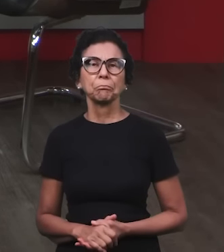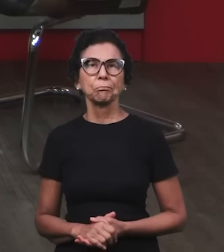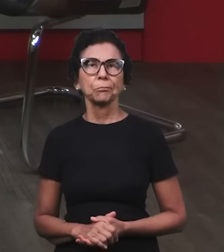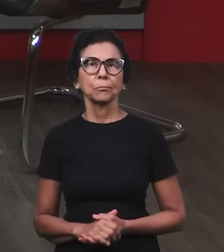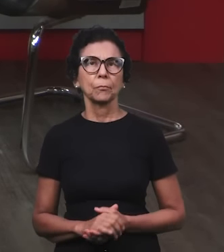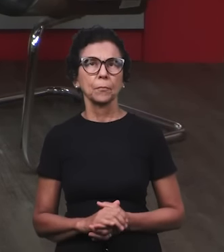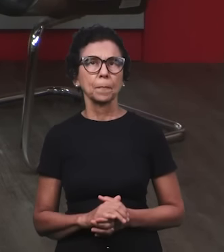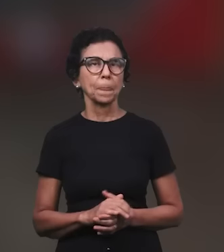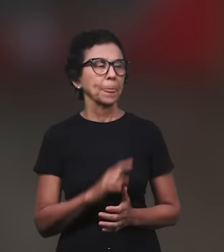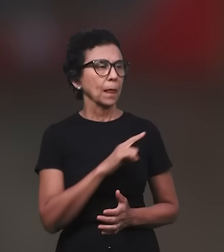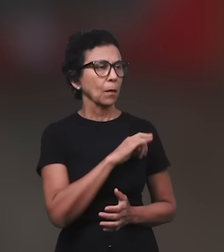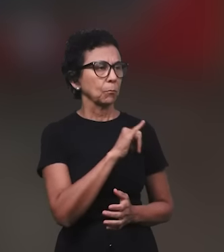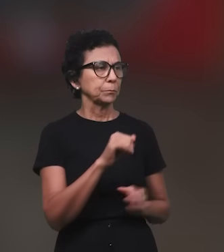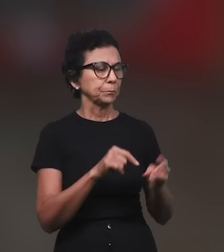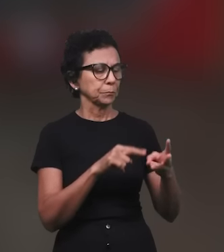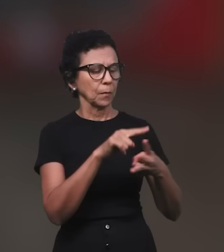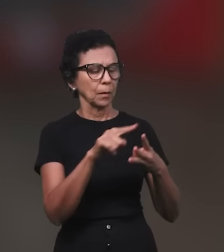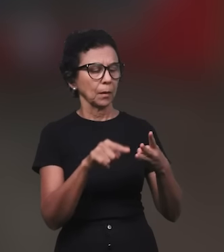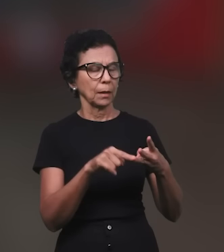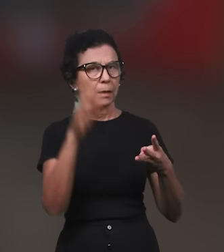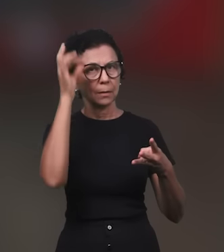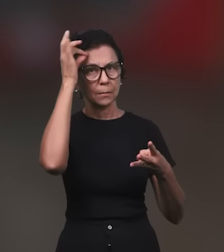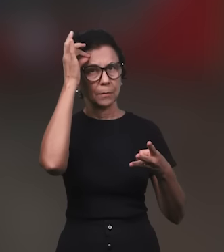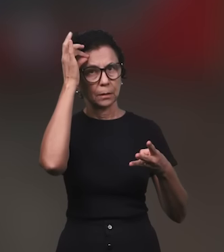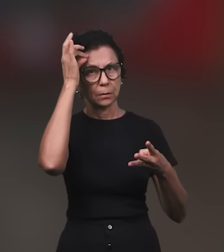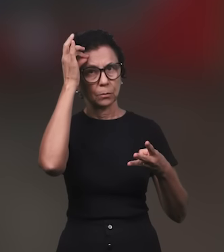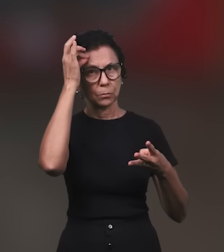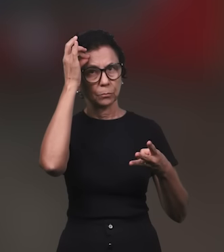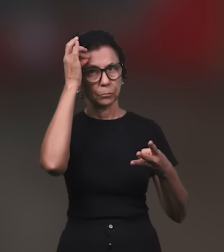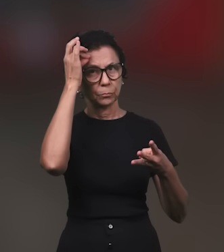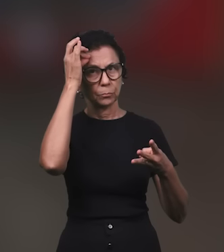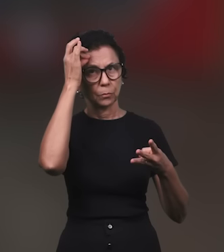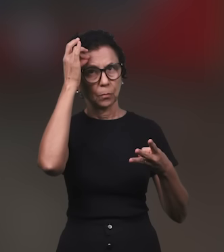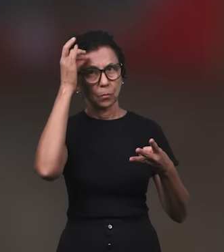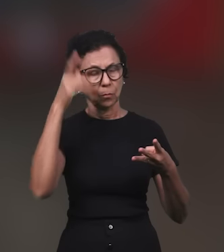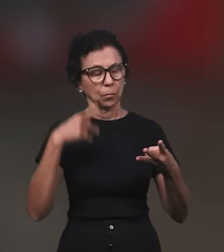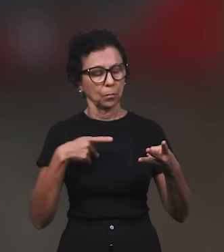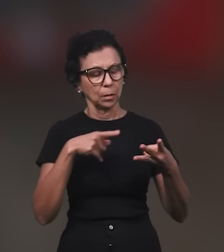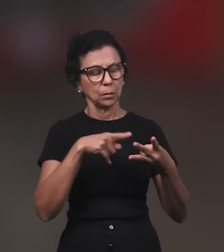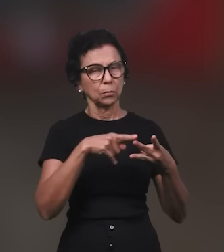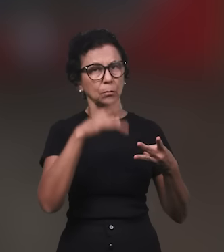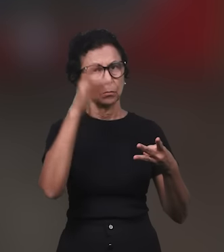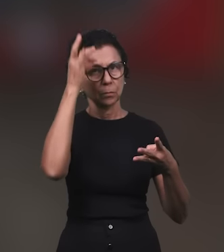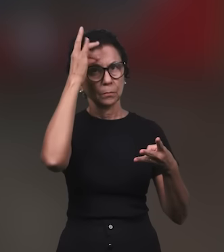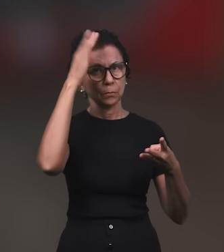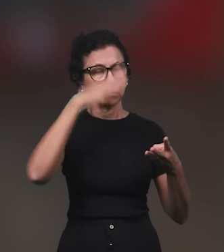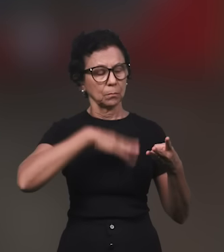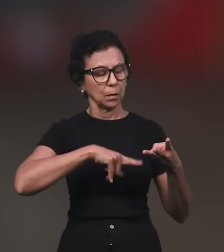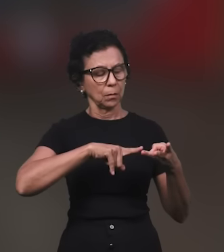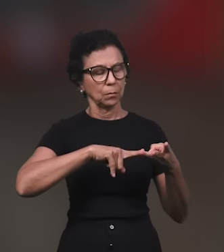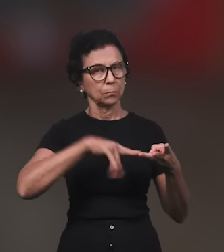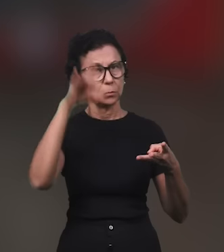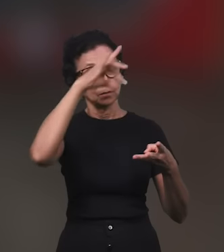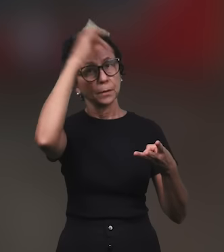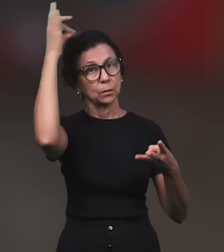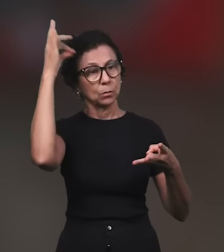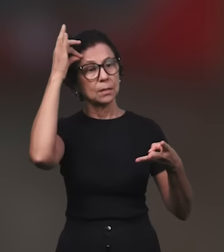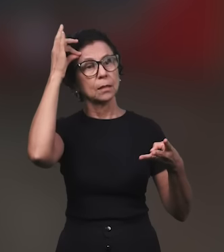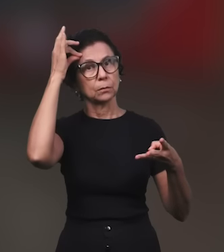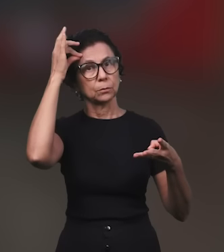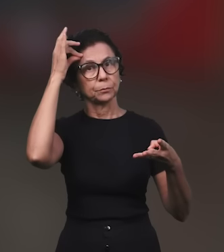3 espíritos, né, que você tem que discernir, né? O espírito do homem, o espírito do mal e o Espírito